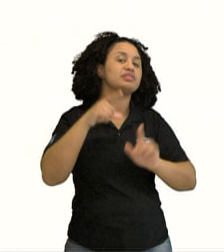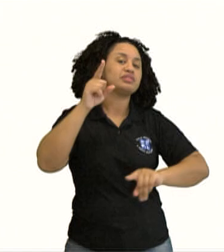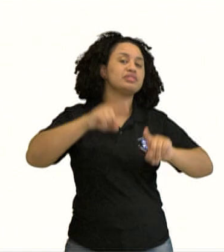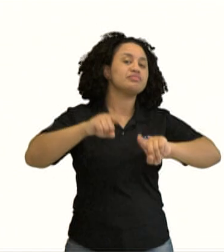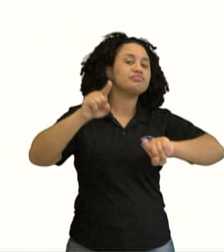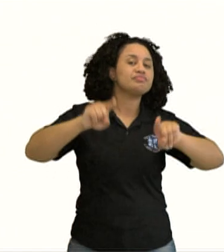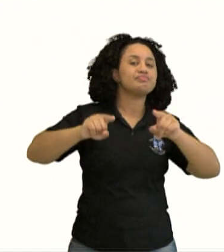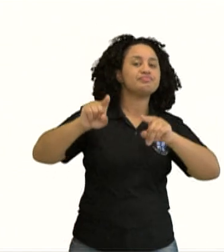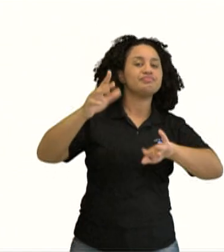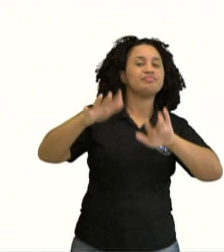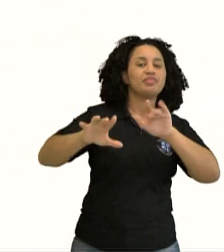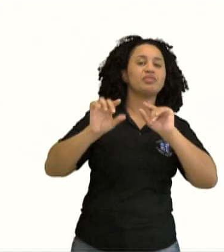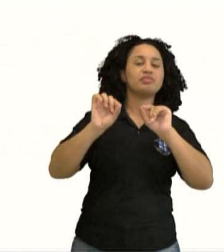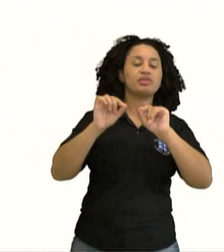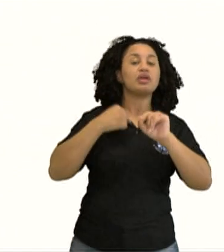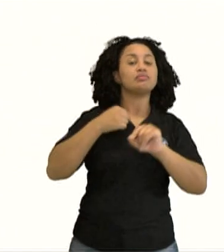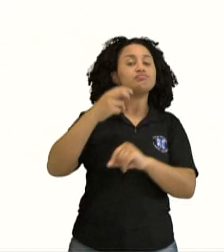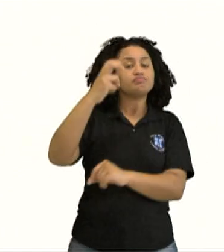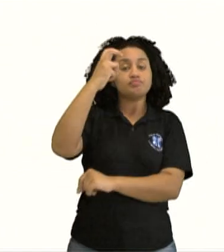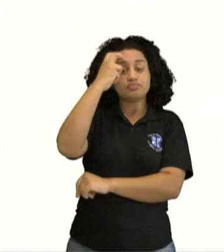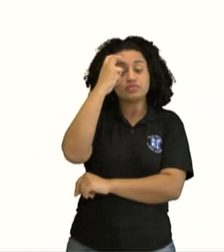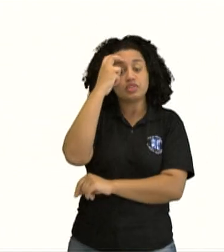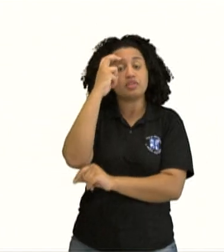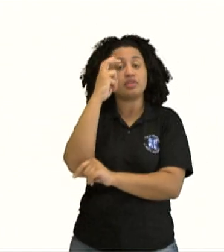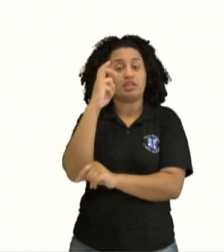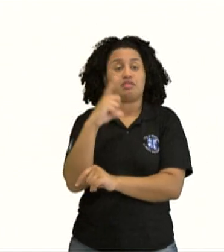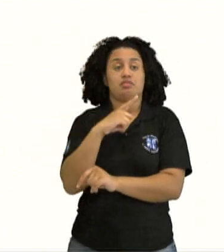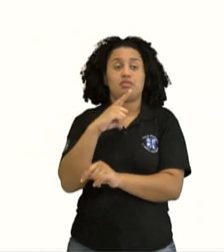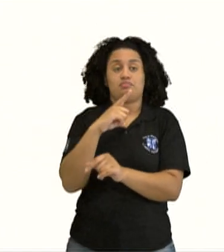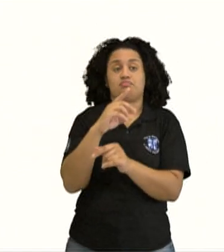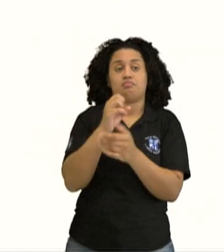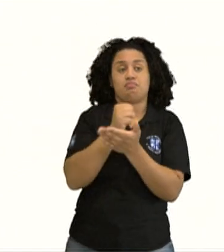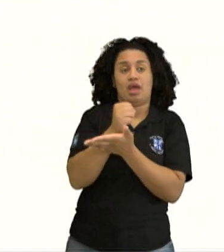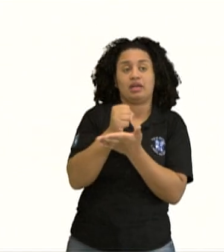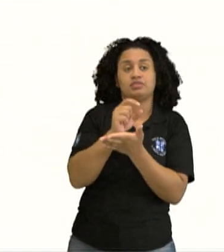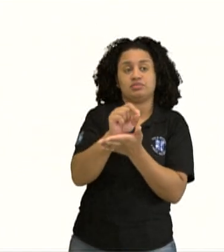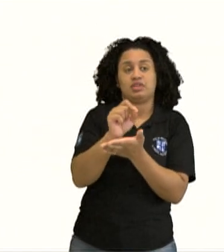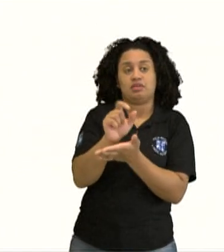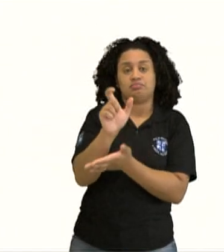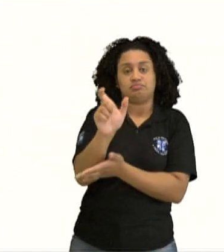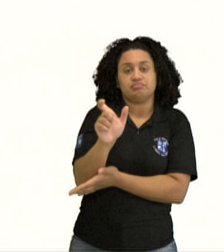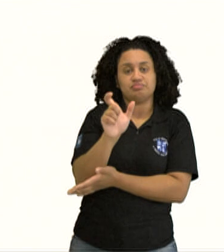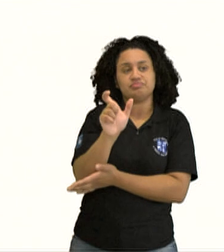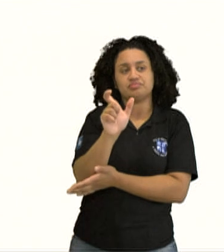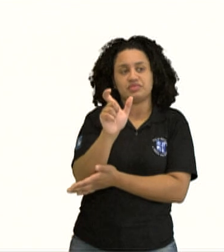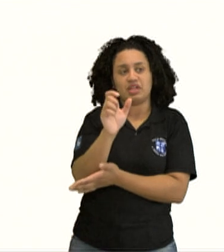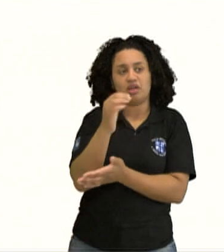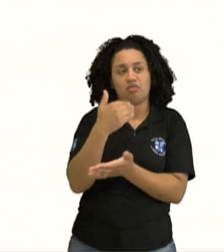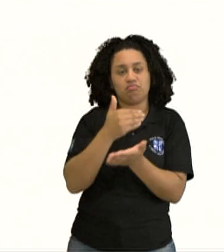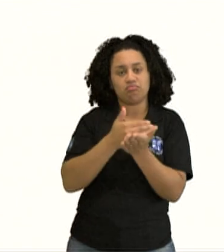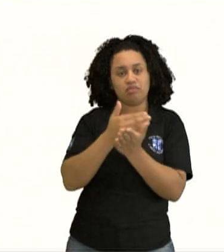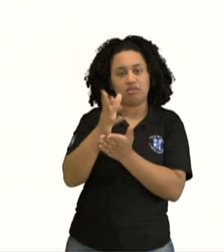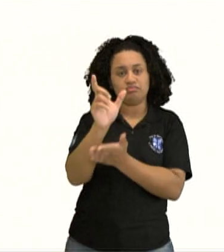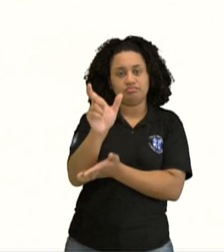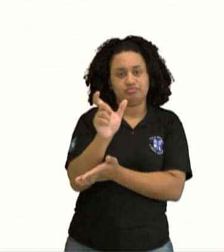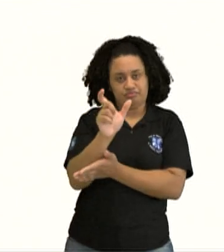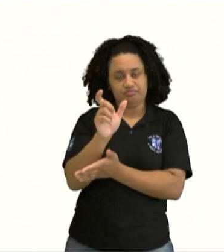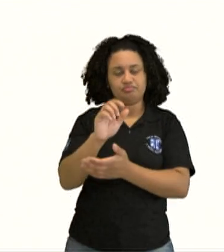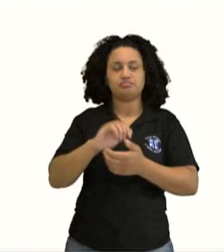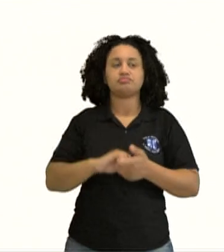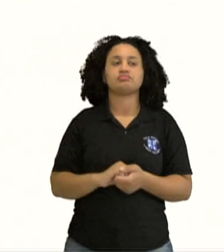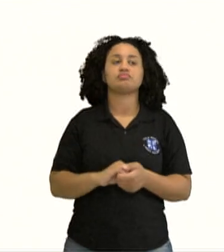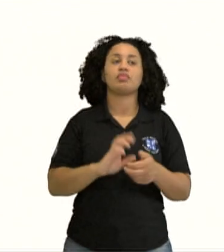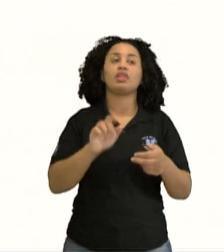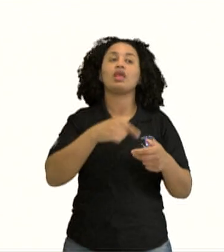que as culturas a partir dos seus próprios termos. Veja bem, as culturas a partir dos seus próprios termos.